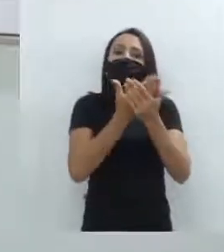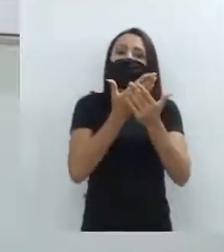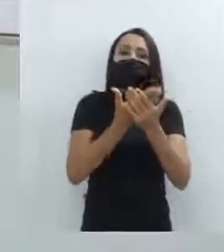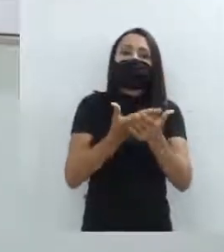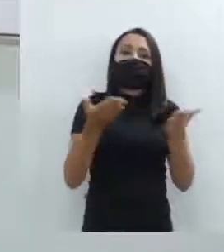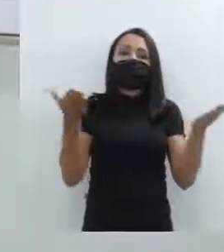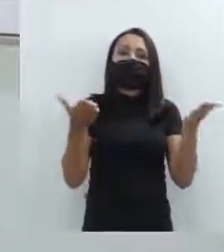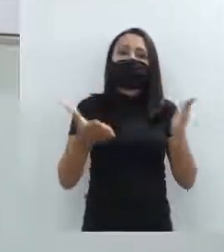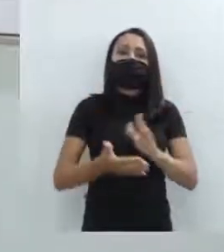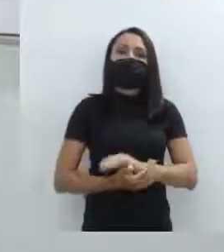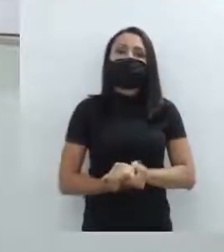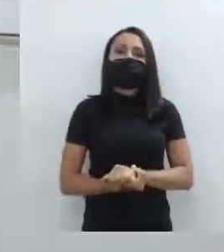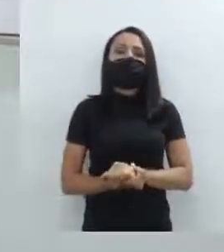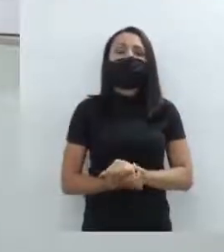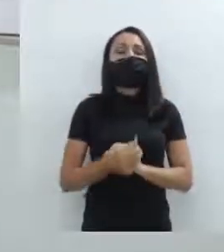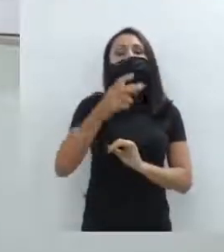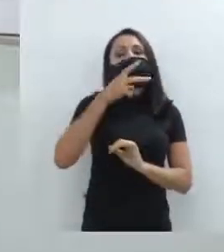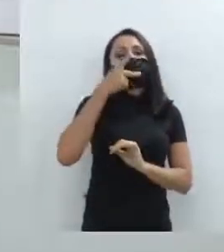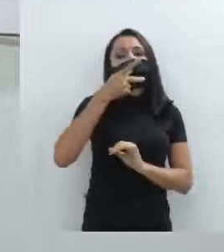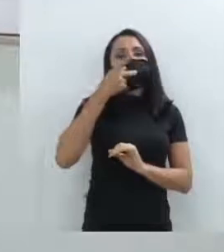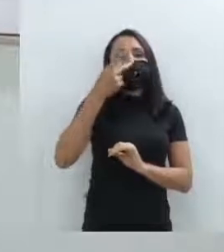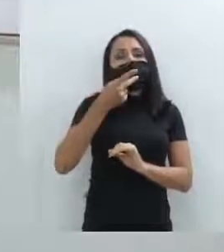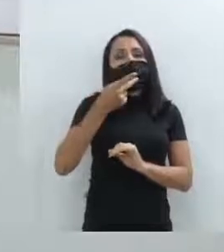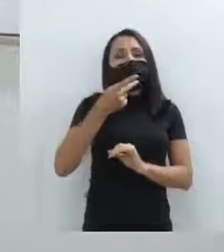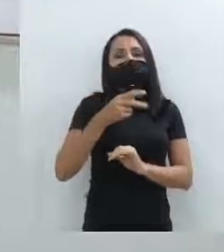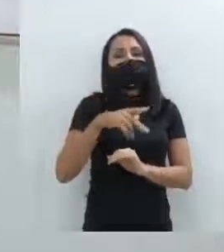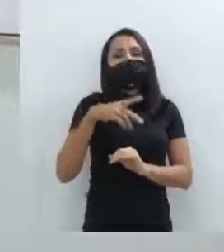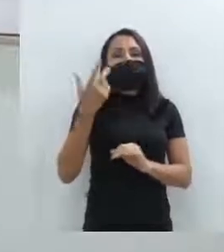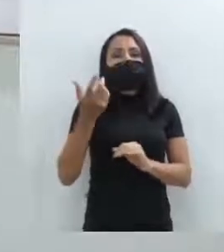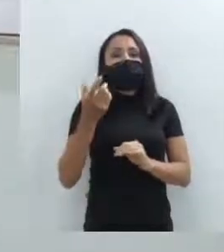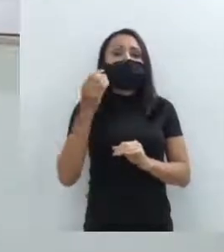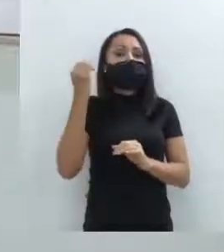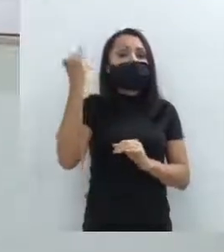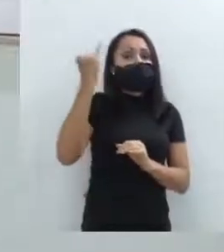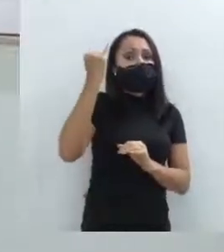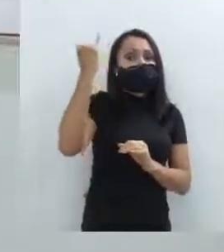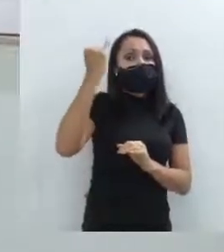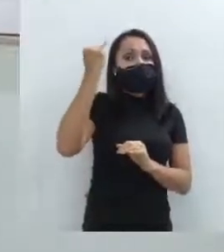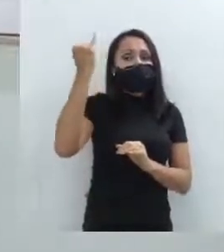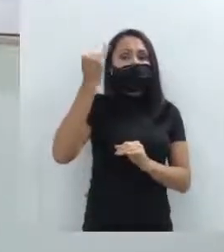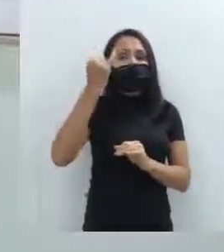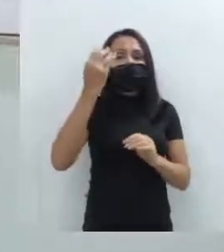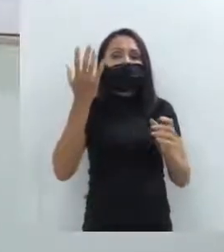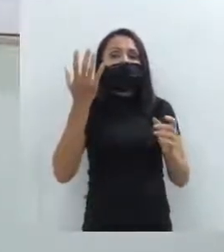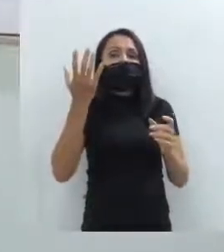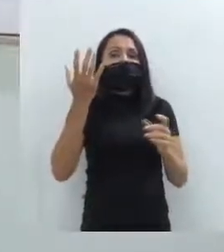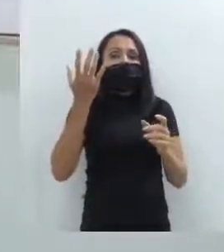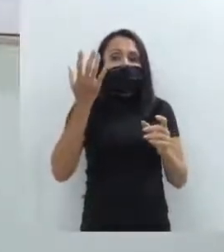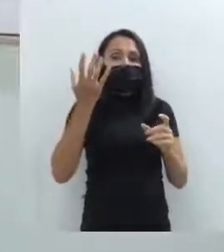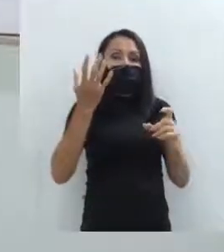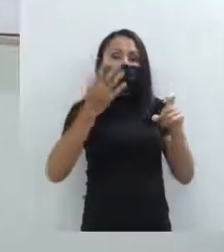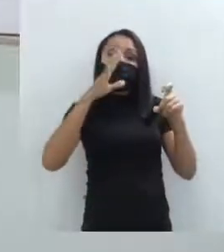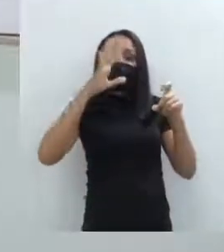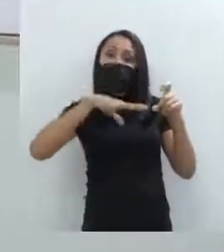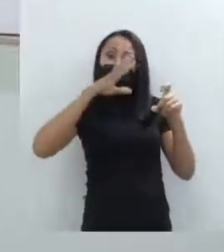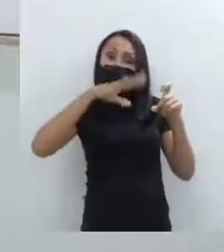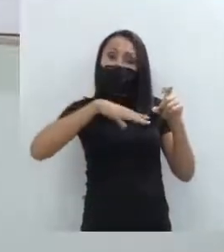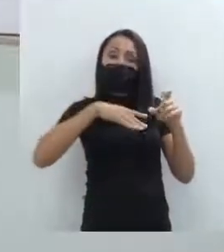hoje. Vai falar um pouquinho a respeito do papel do mito no mundo contemporâneo.